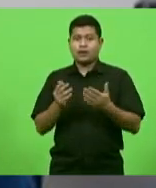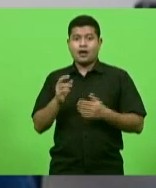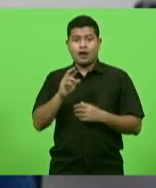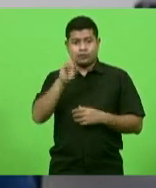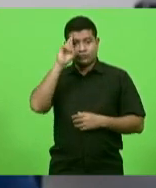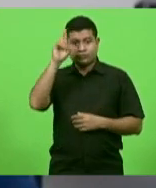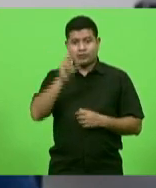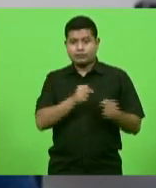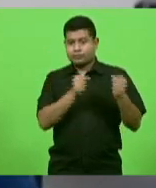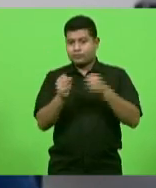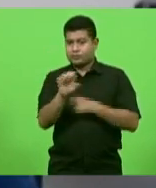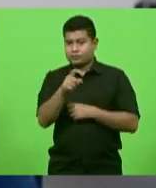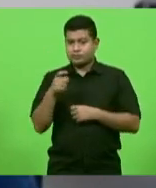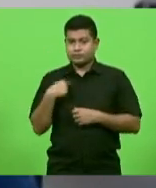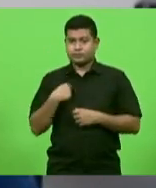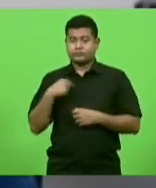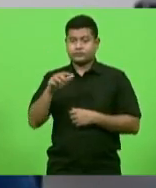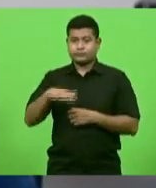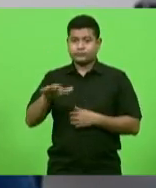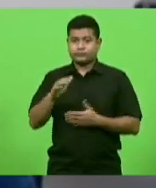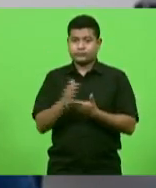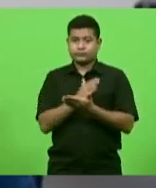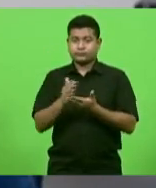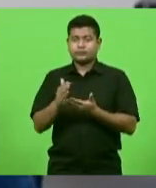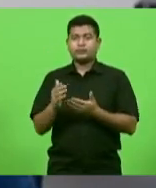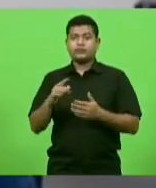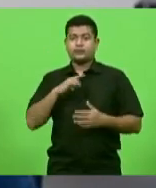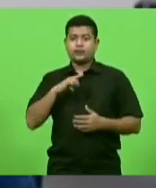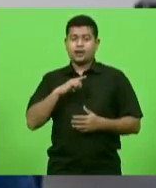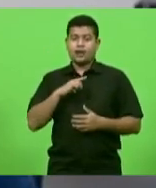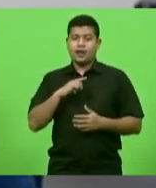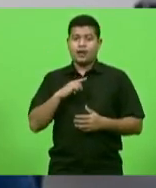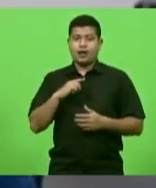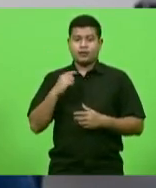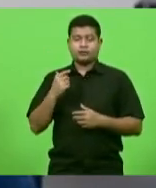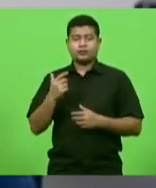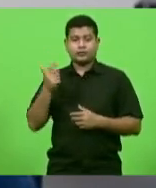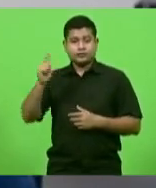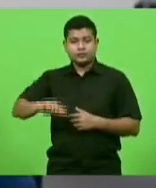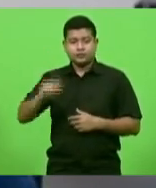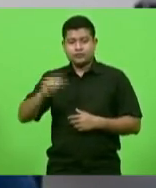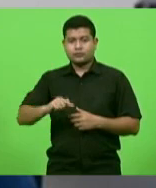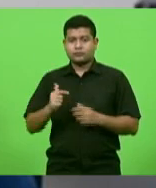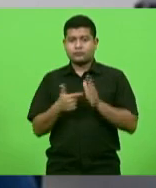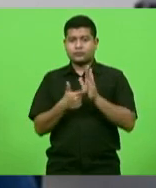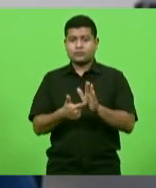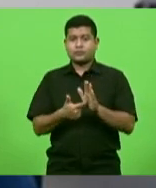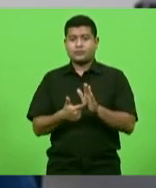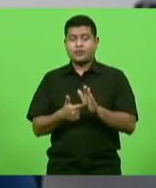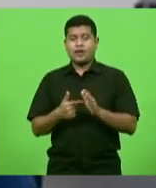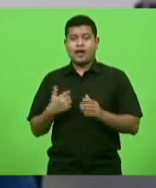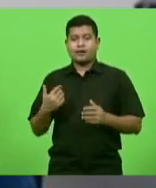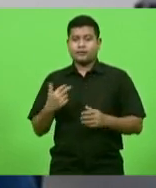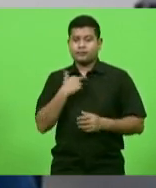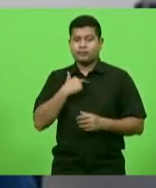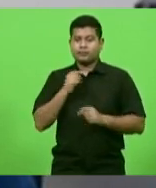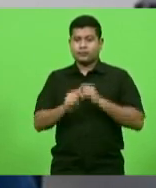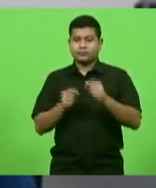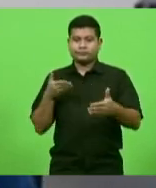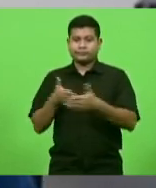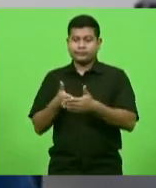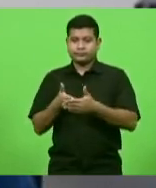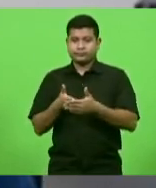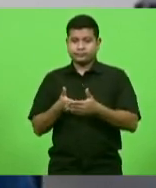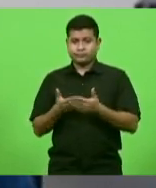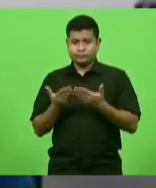em geral e se apresente repetitiva em alguns pontos não se pode acolher mala direta ou quanto possível limitar as condutas